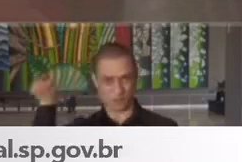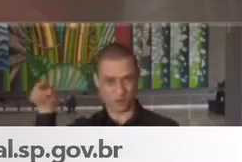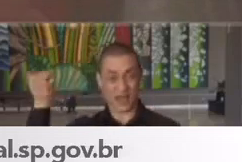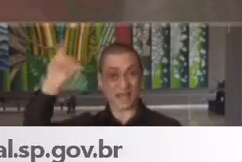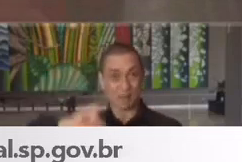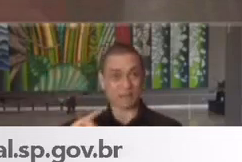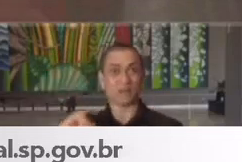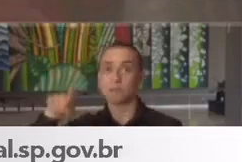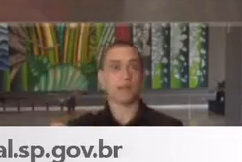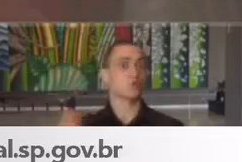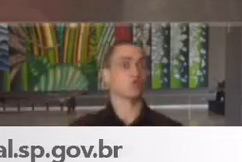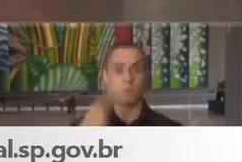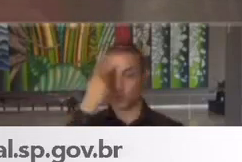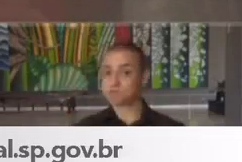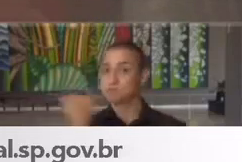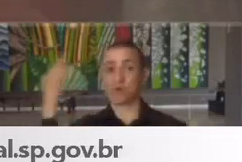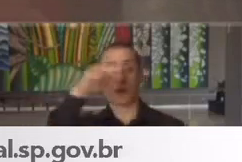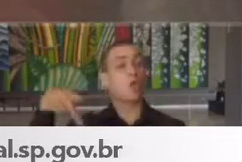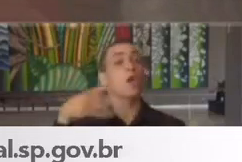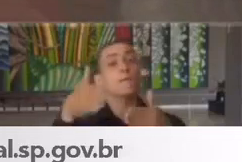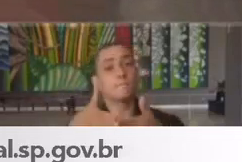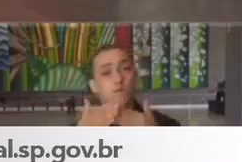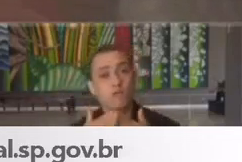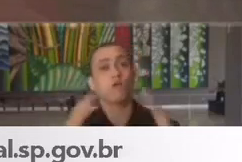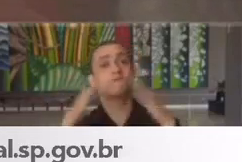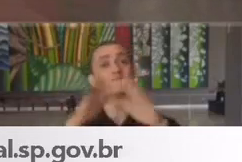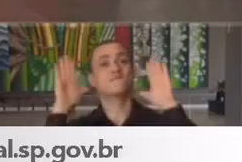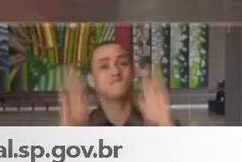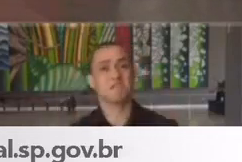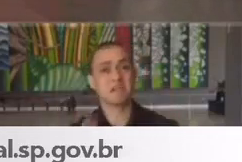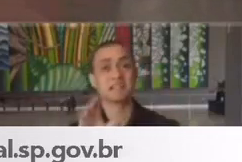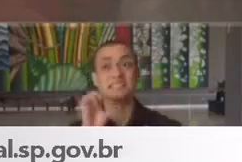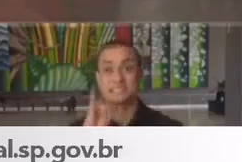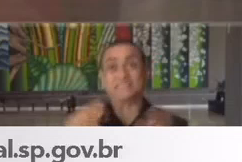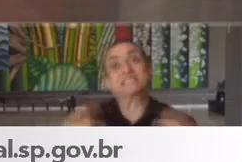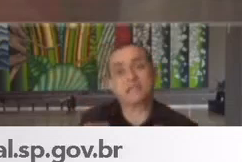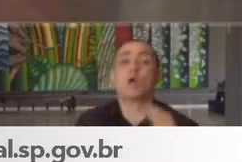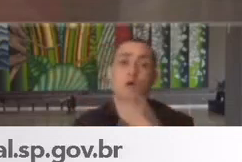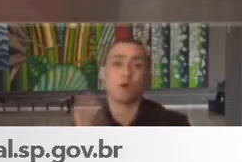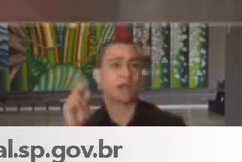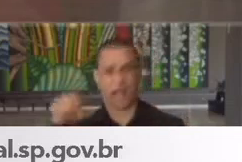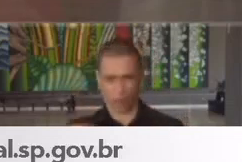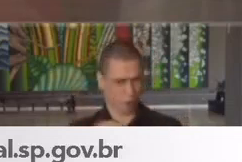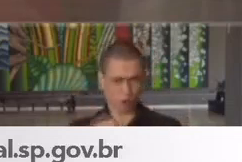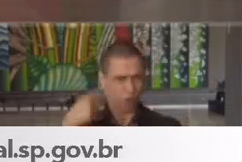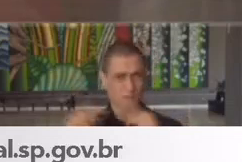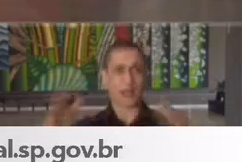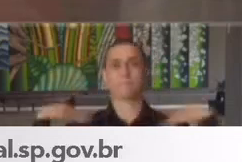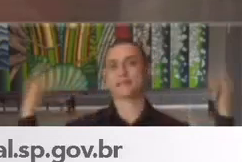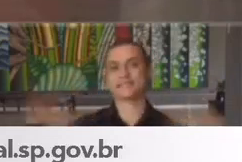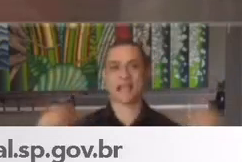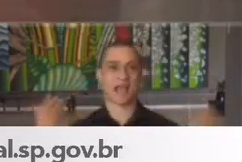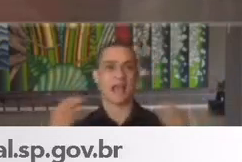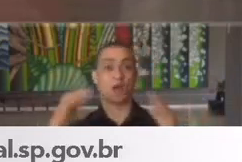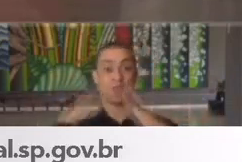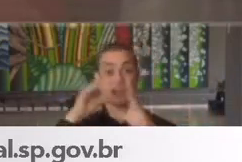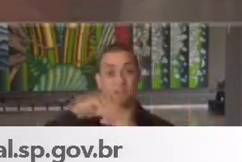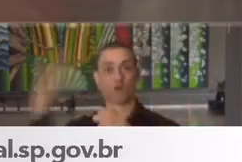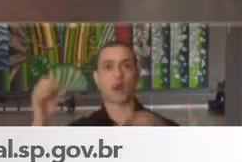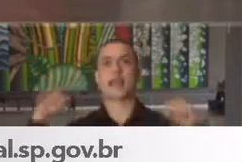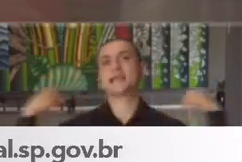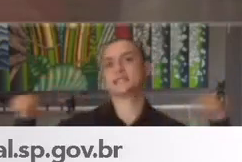país. Por favor, não saiam de casa sem necessidade. Não é hora de passear, não é hora de fazer exercício fora de casa, mude os seus